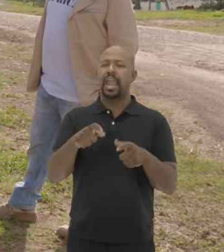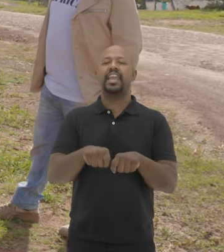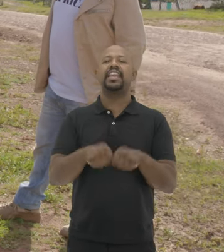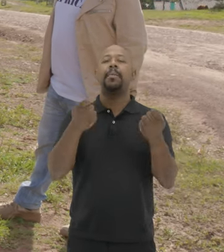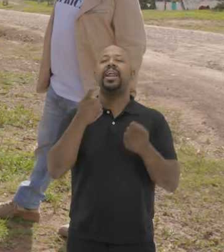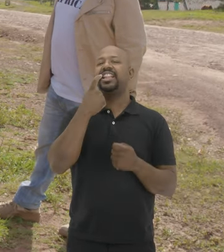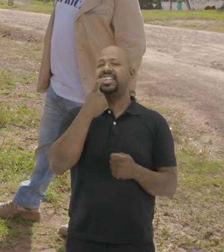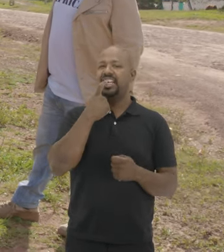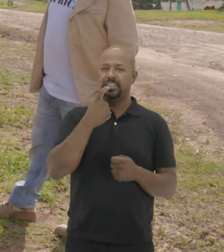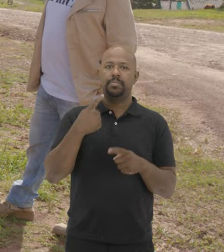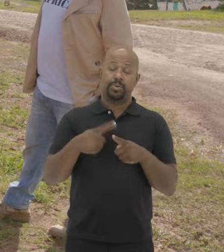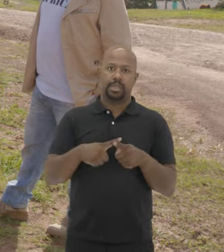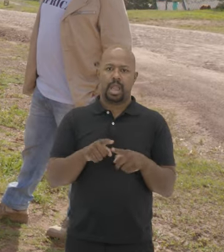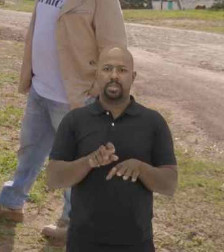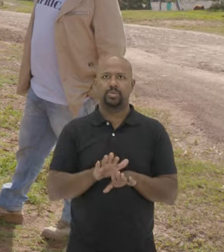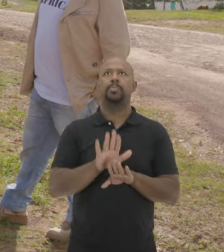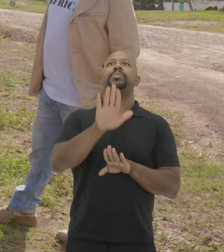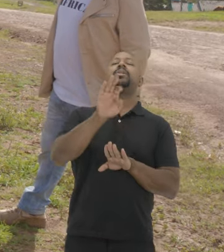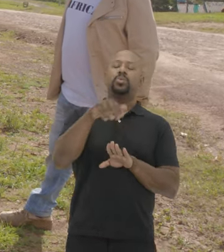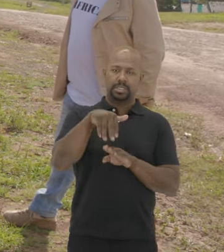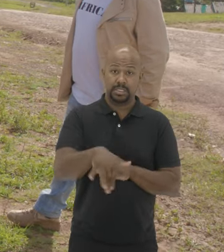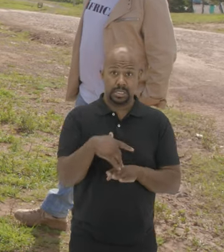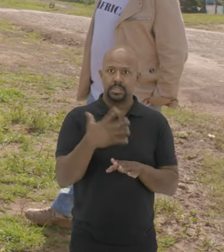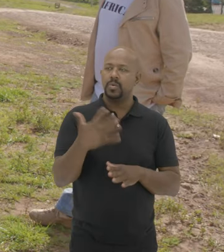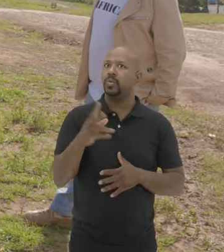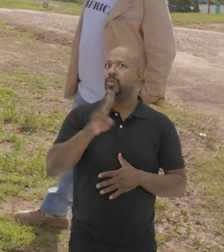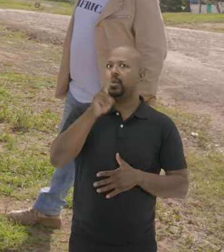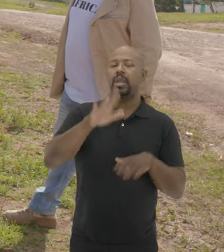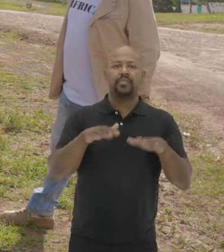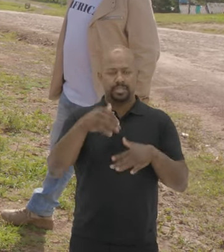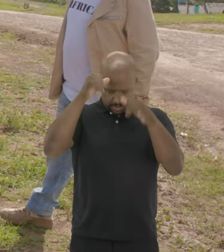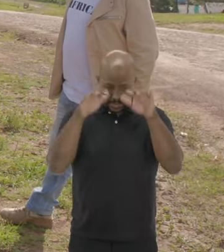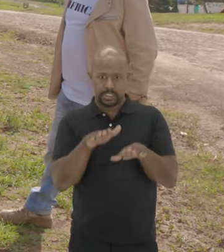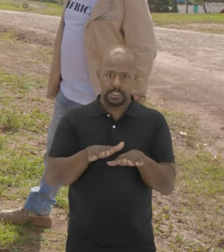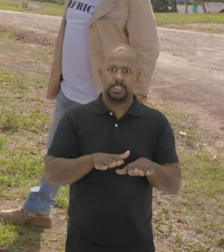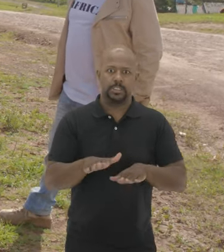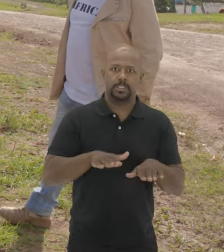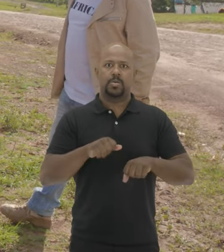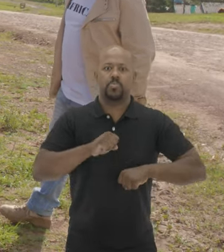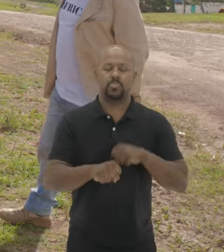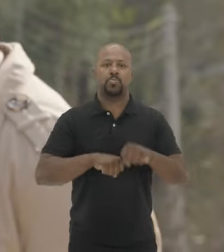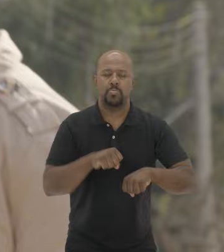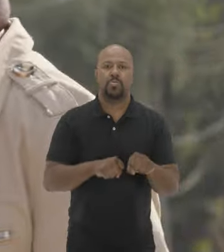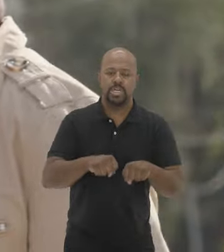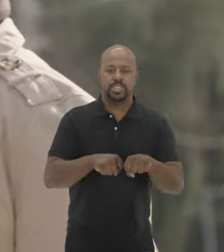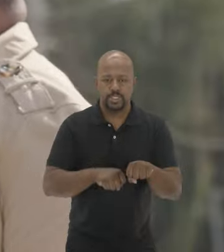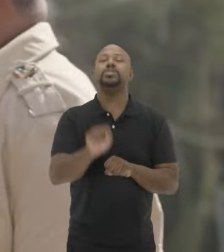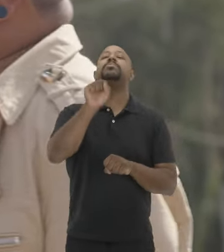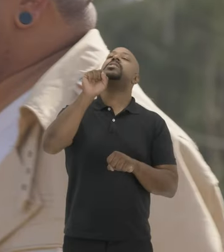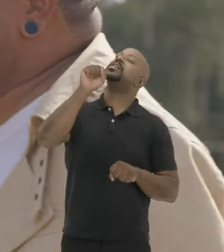porque o a subido a descida é tão íngreme que o gado patinava e caía no chão e